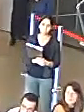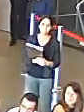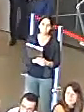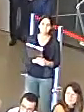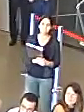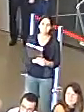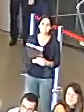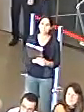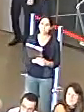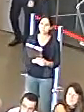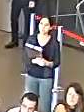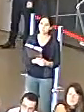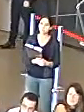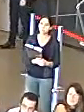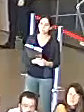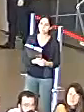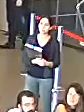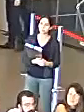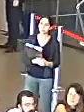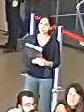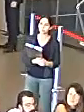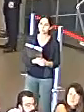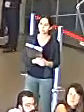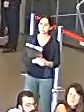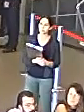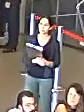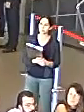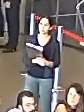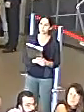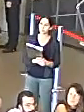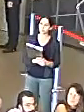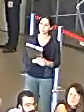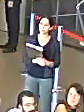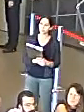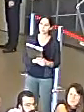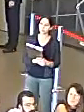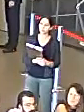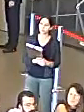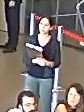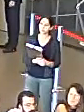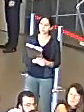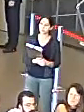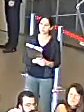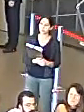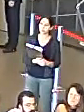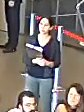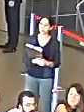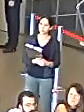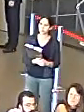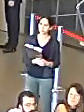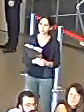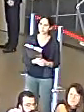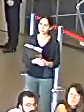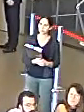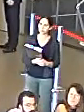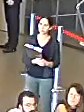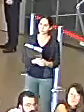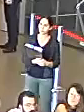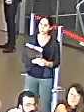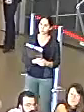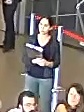esquerda assessora jurídica do SIM de paz representando José de Bessa Mansur da representante da